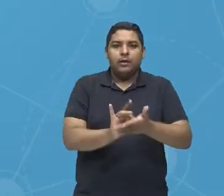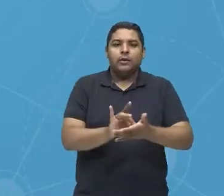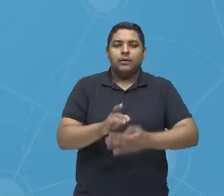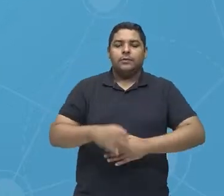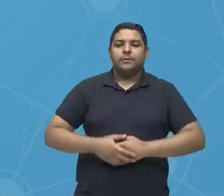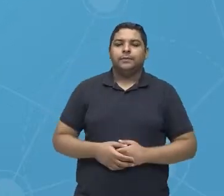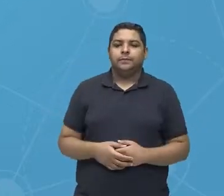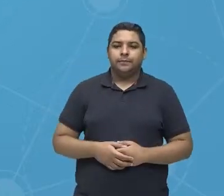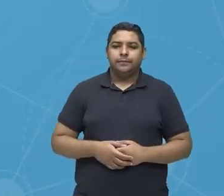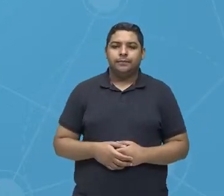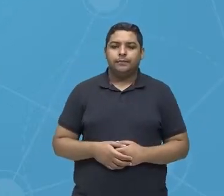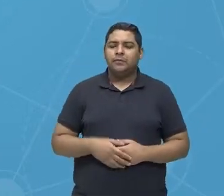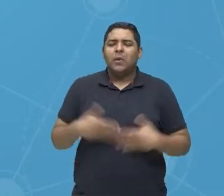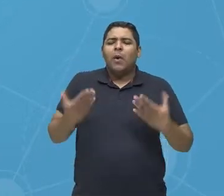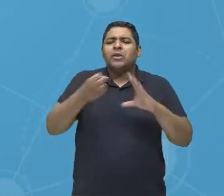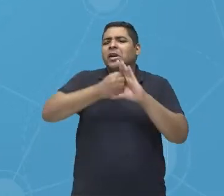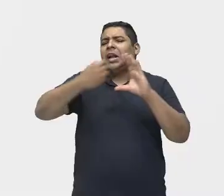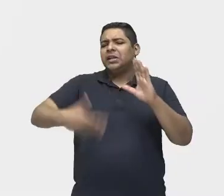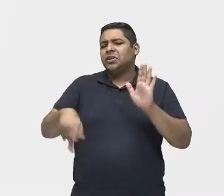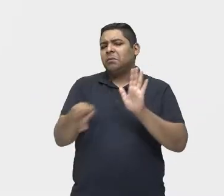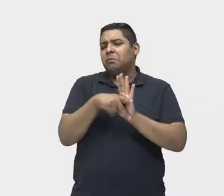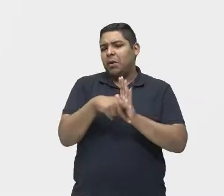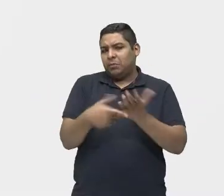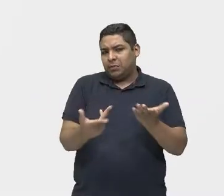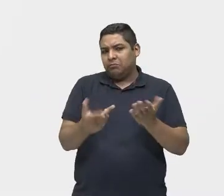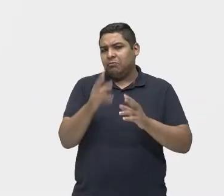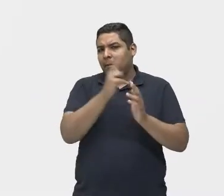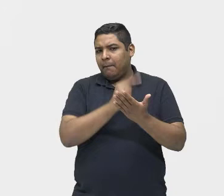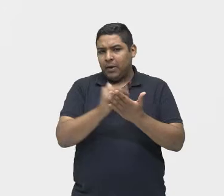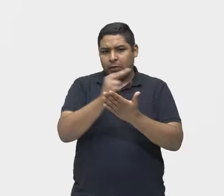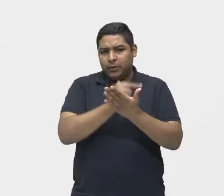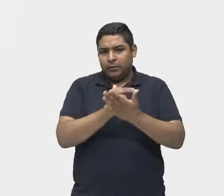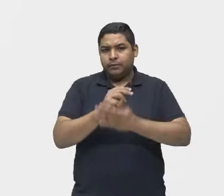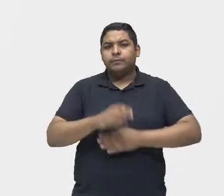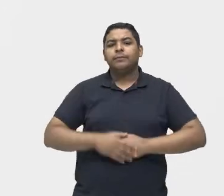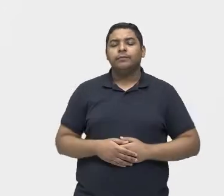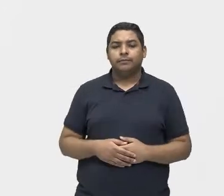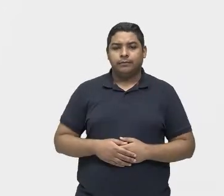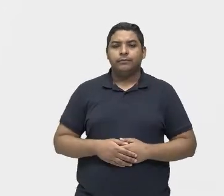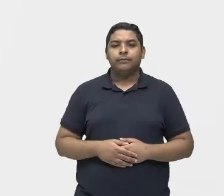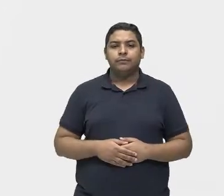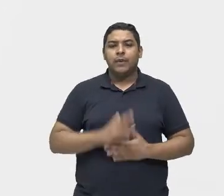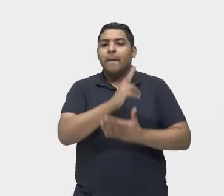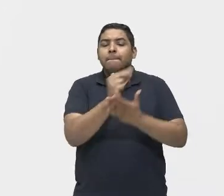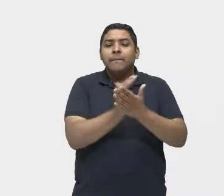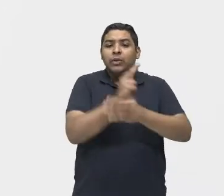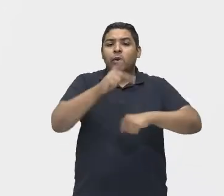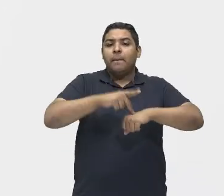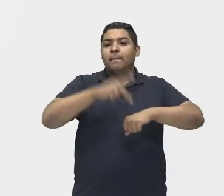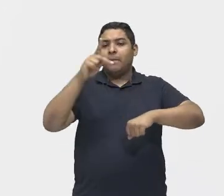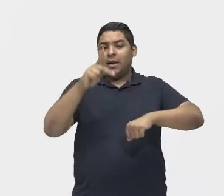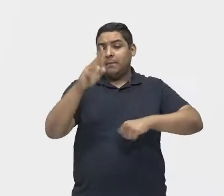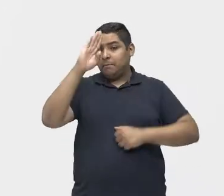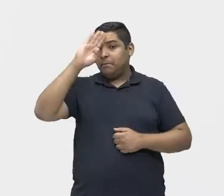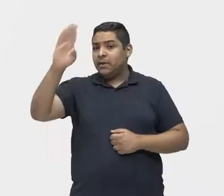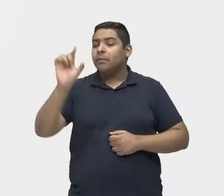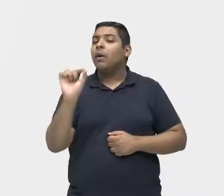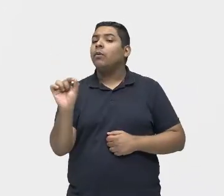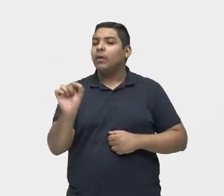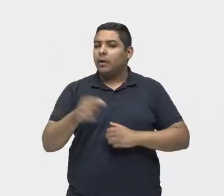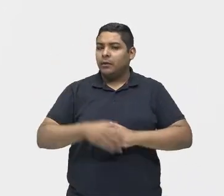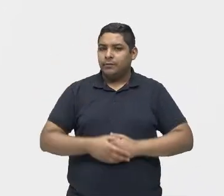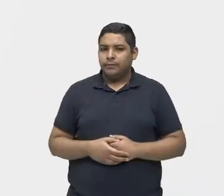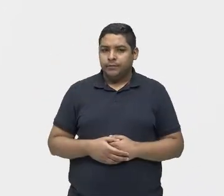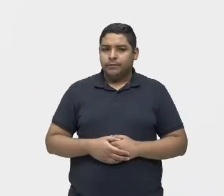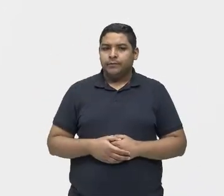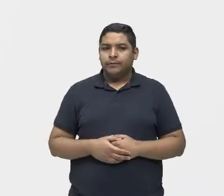essas características dessa pintura? Vamos ver? Temos o seguinte, pinturas rupestres. A principal característica dos desenhos deste